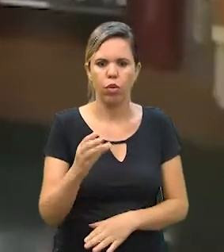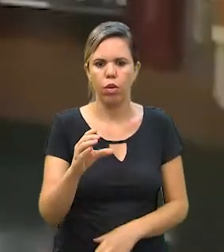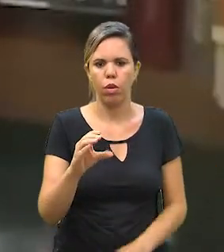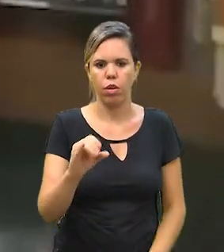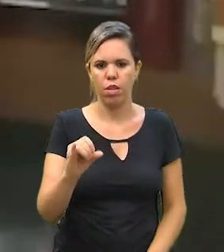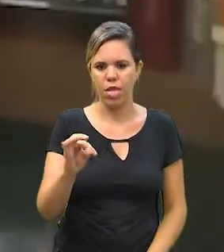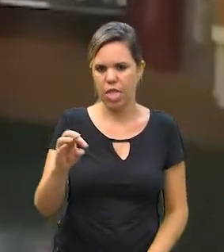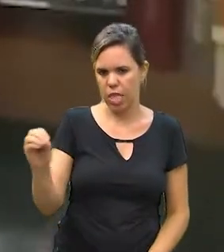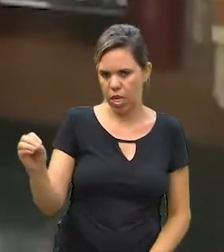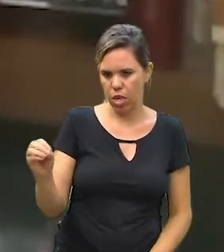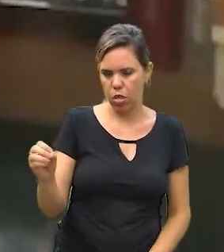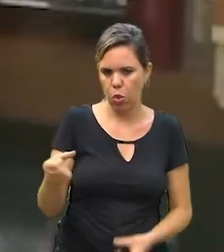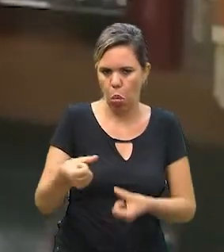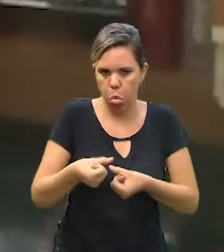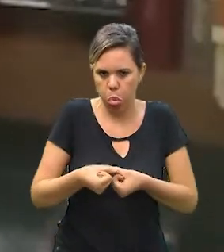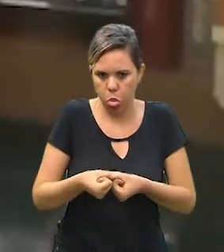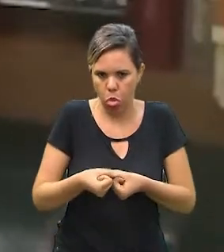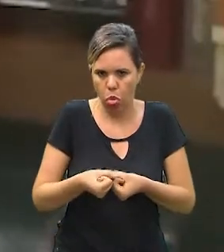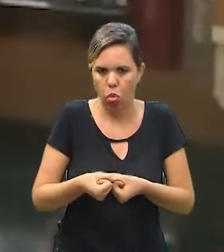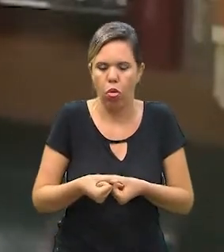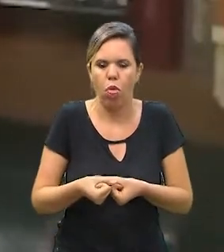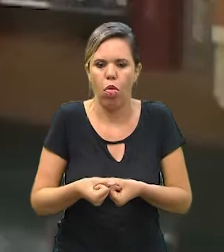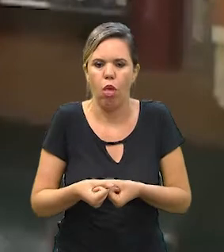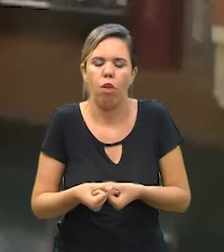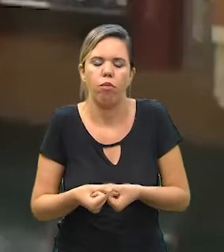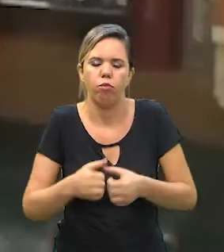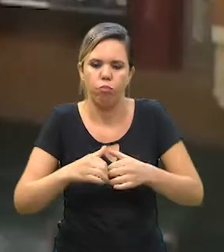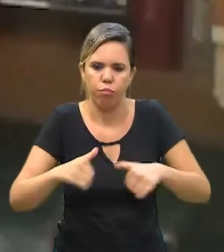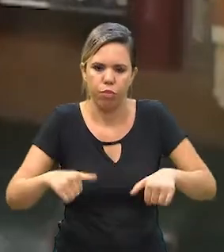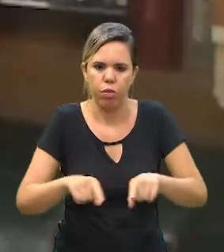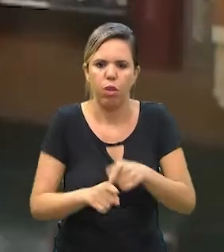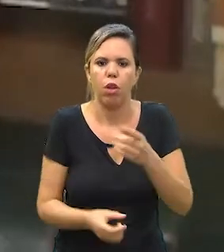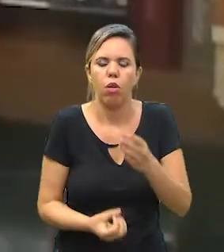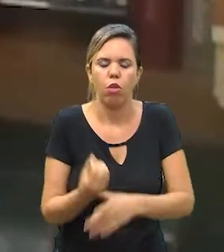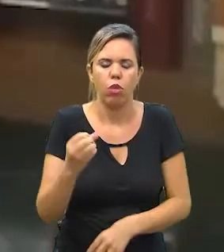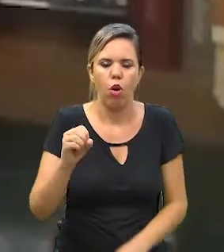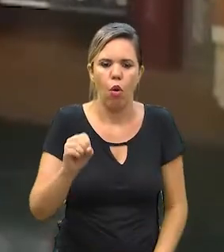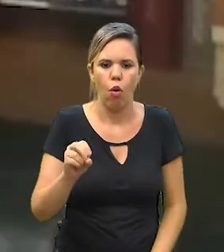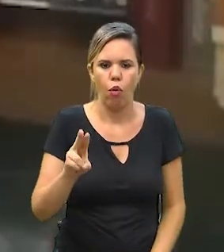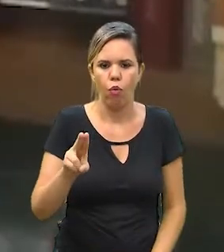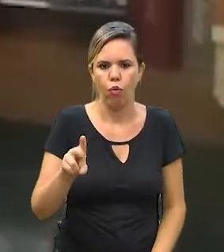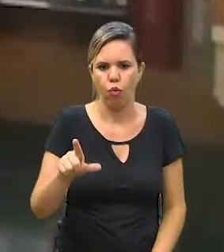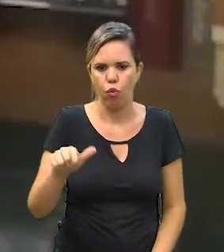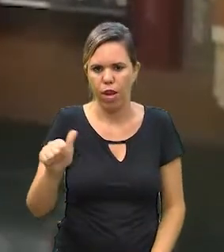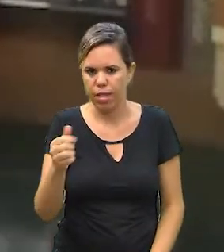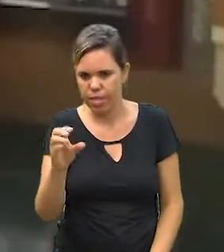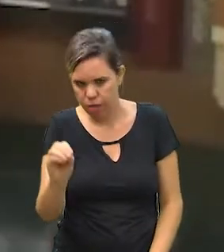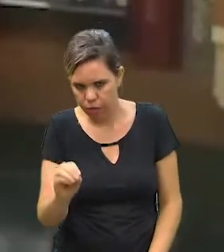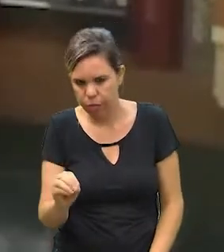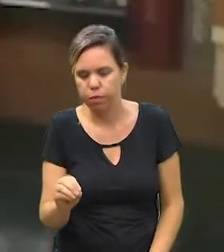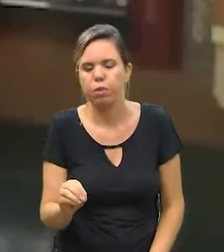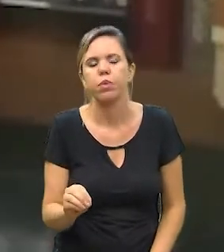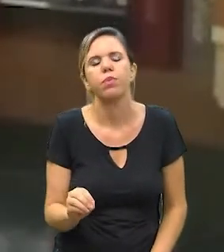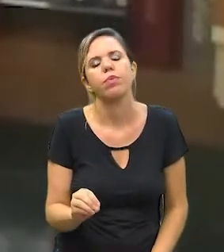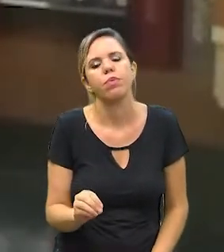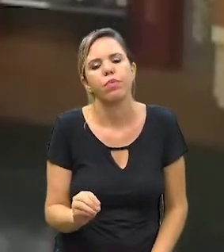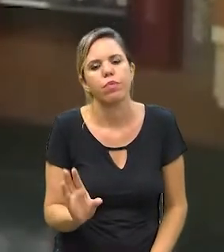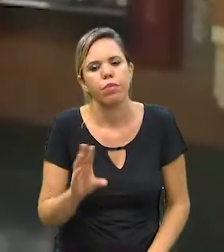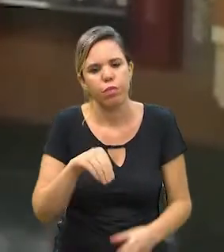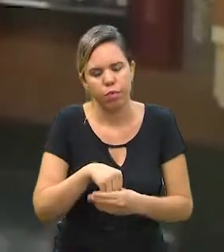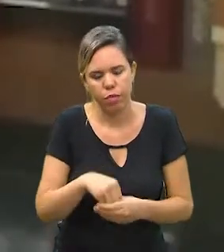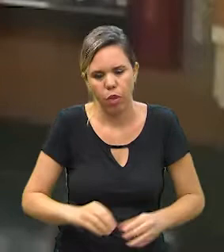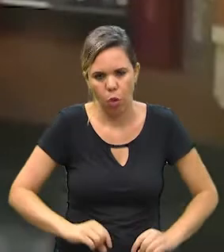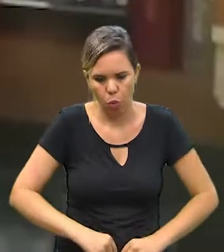Quando um desses cistos se rompe, um pequeno cisto, ocorre a ovulação. Mas, além desse cisto fisiológico, o